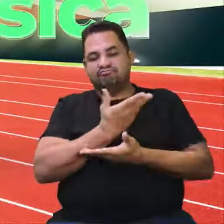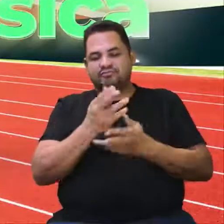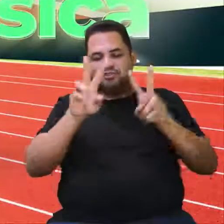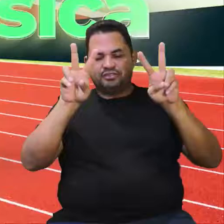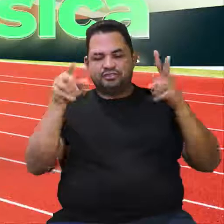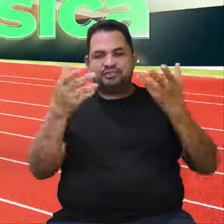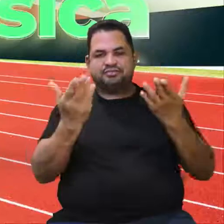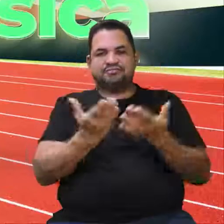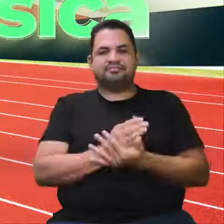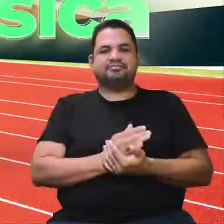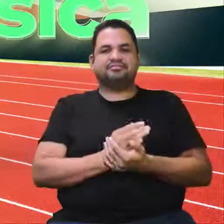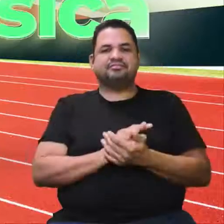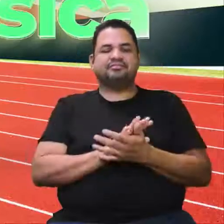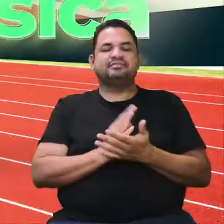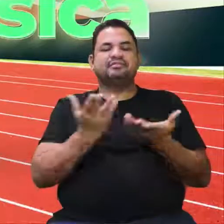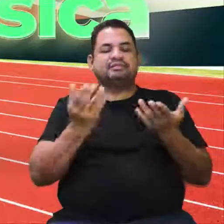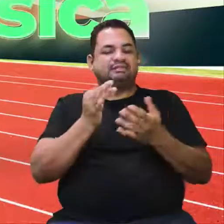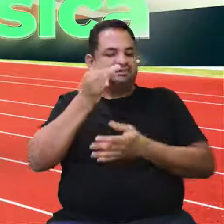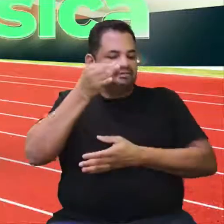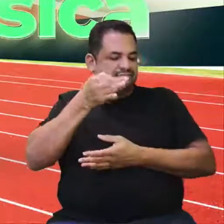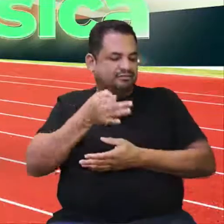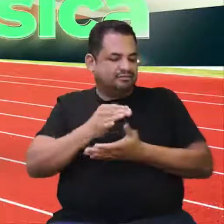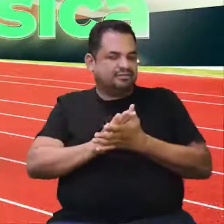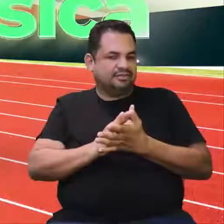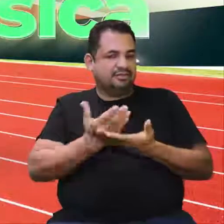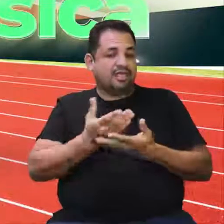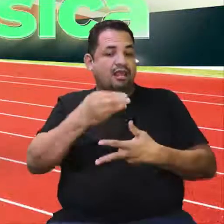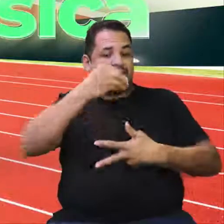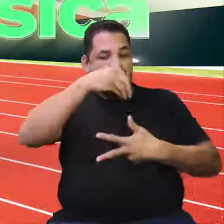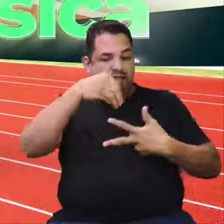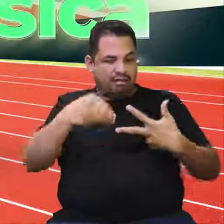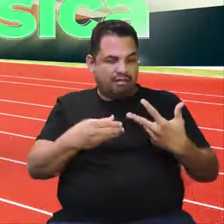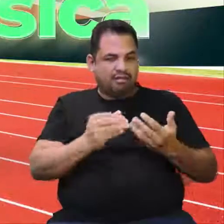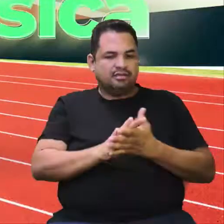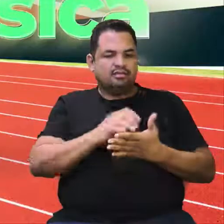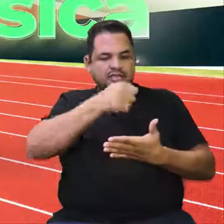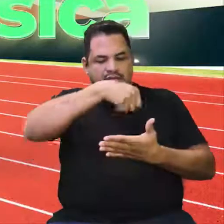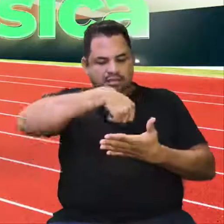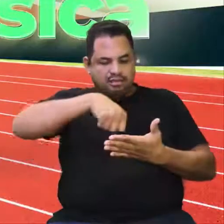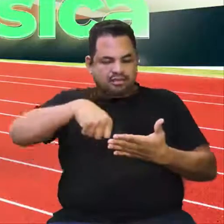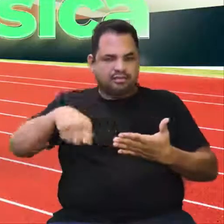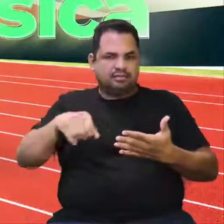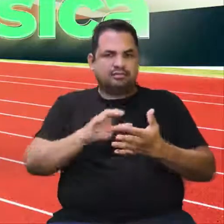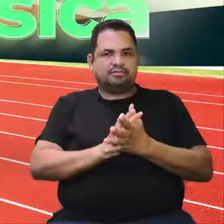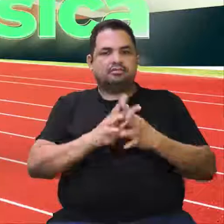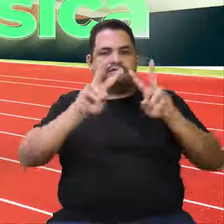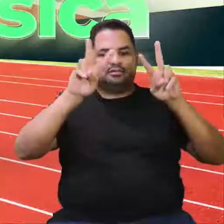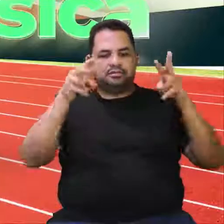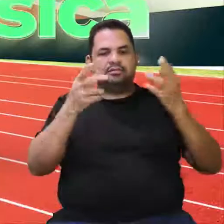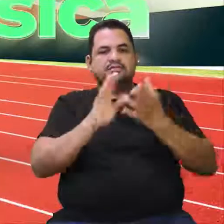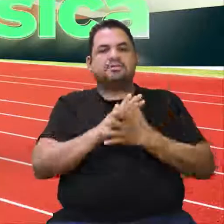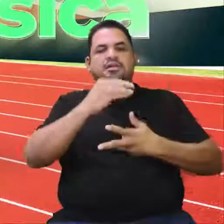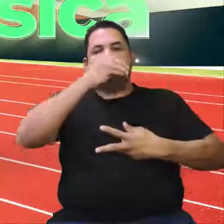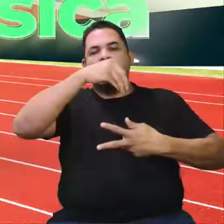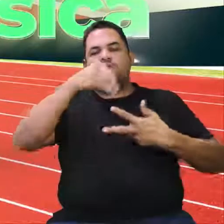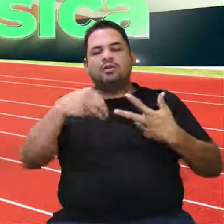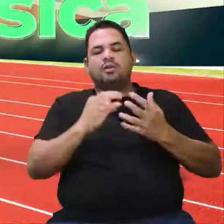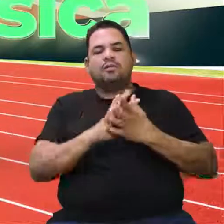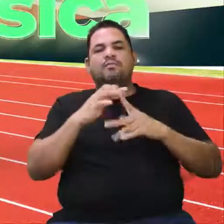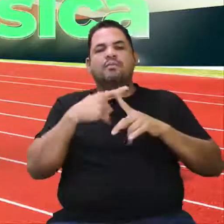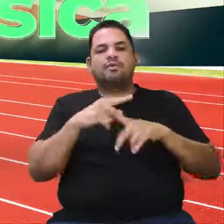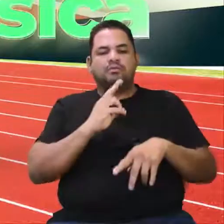Exato, é uma temática que com certeza vai cair no Enem, então já anota aí, toma nota, assunto do Enem,